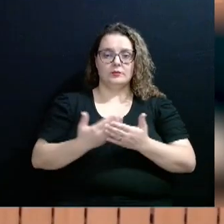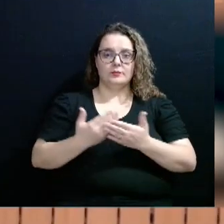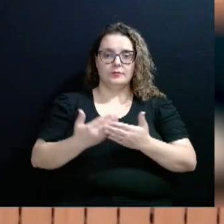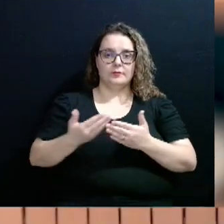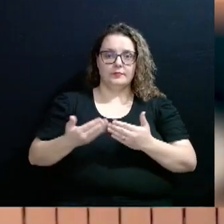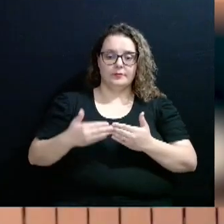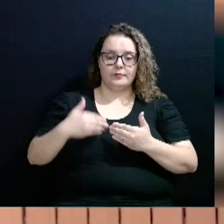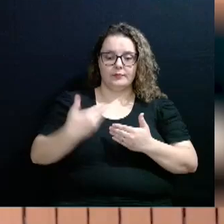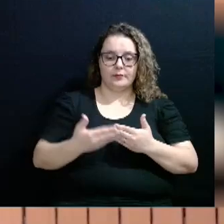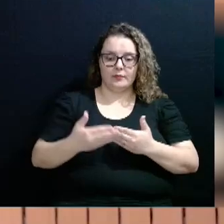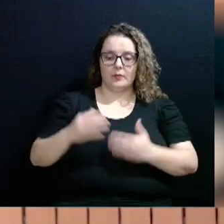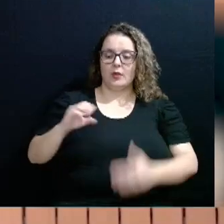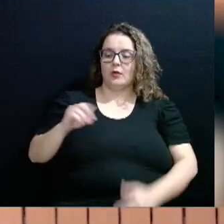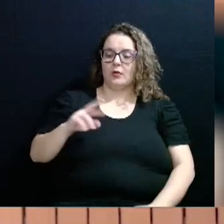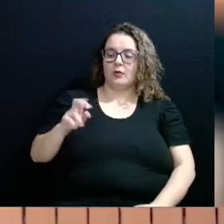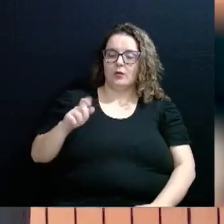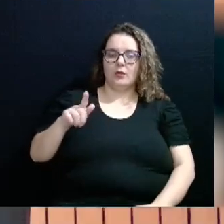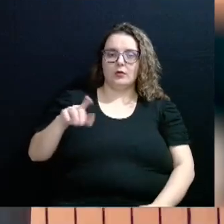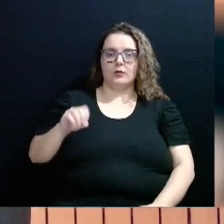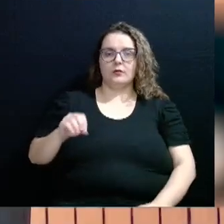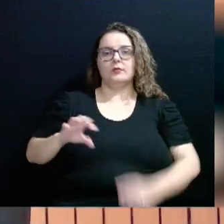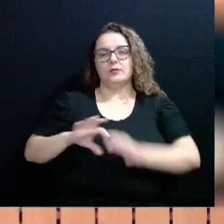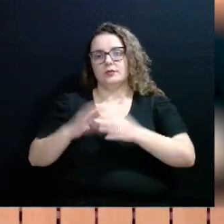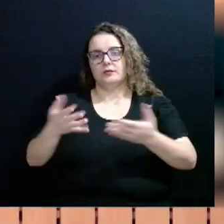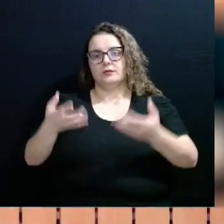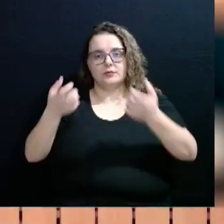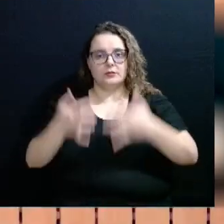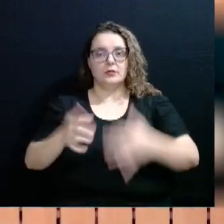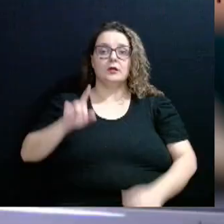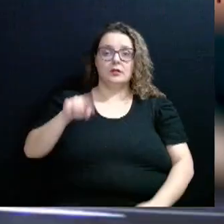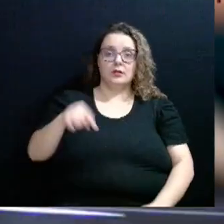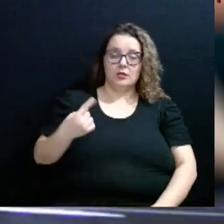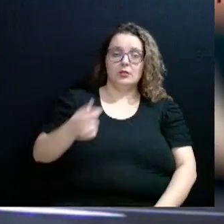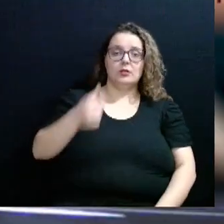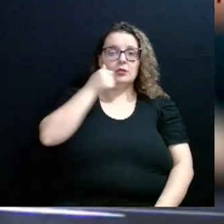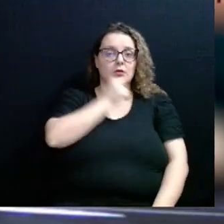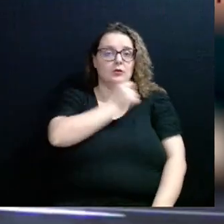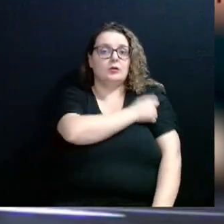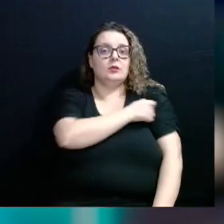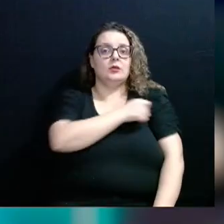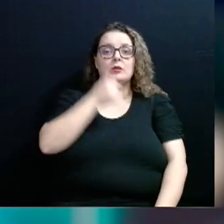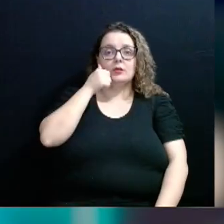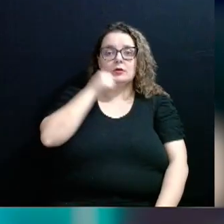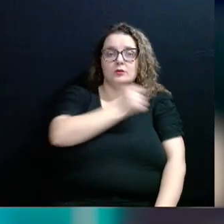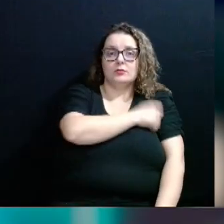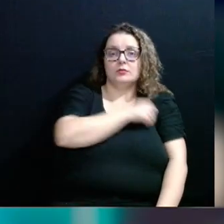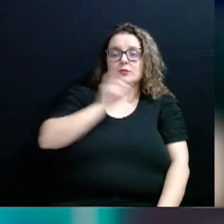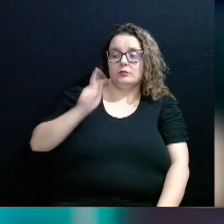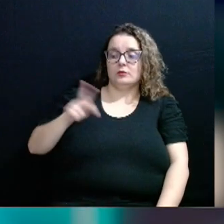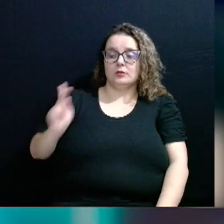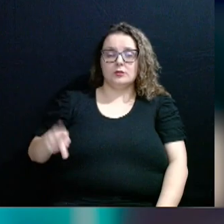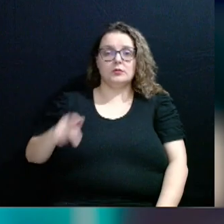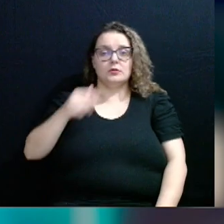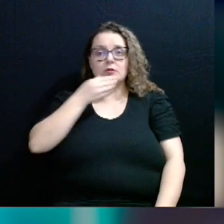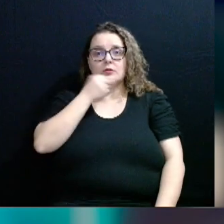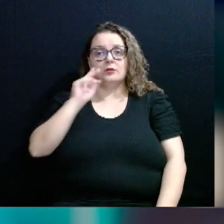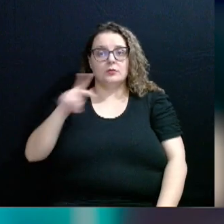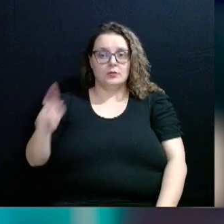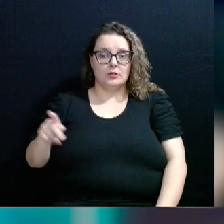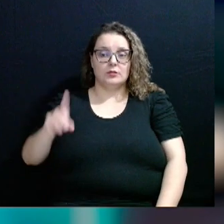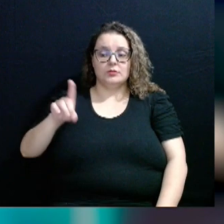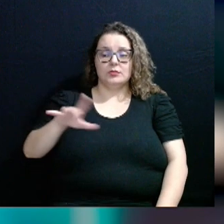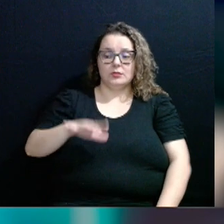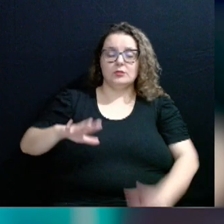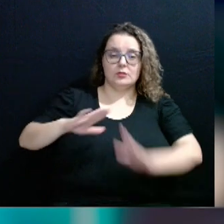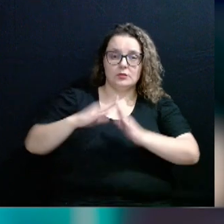explicarem direitinho. Então, em seguida, alunas, professores, diretor da escola explicaram sobre esta